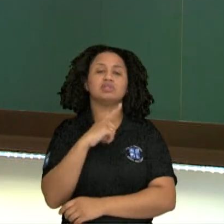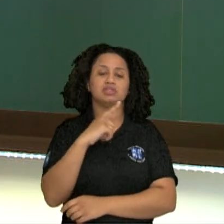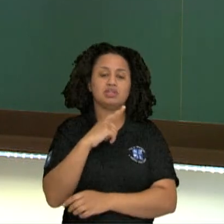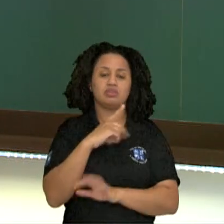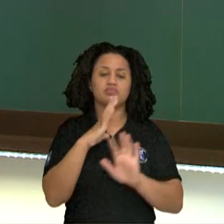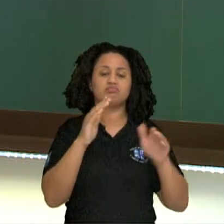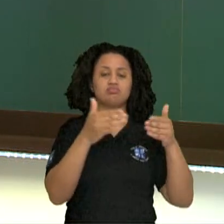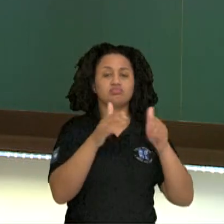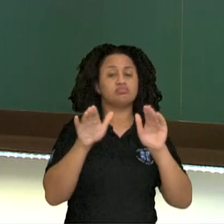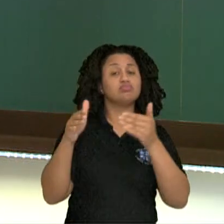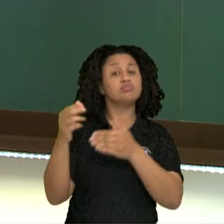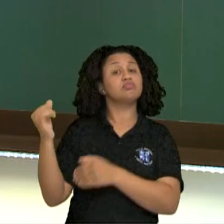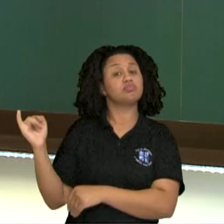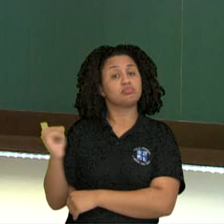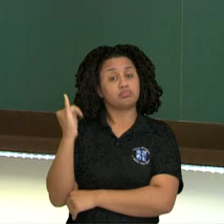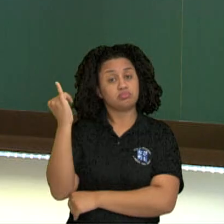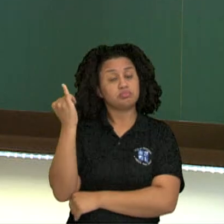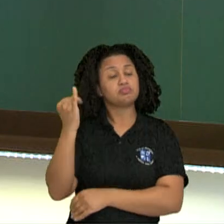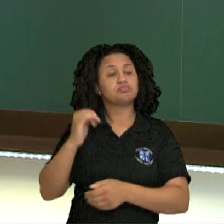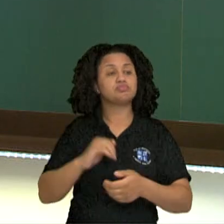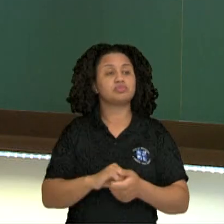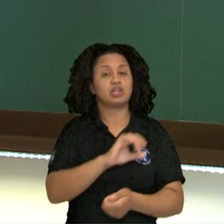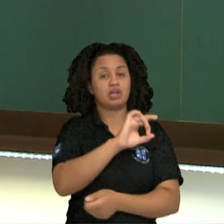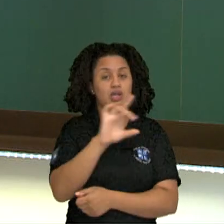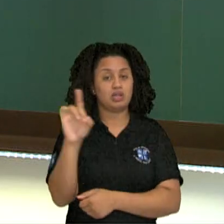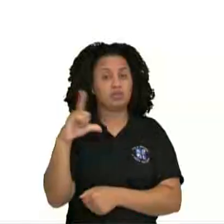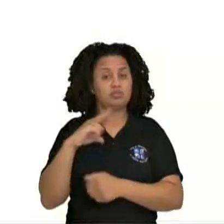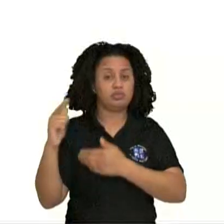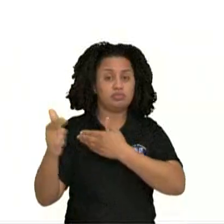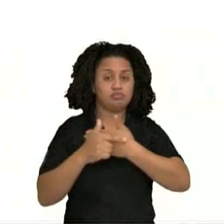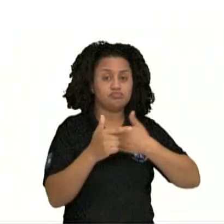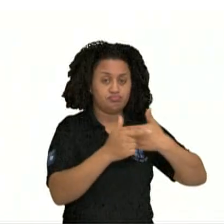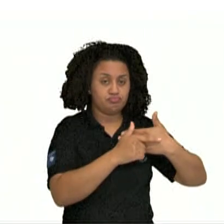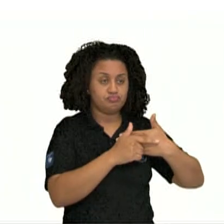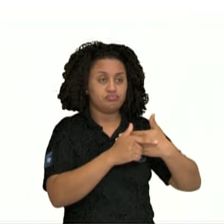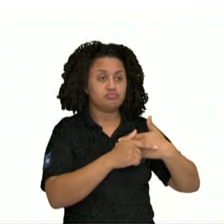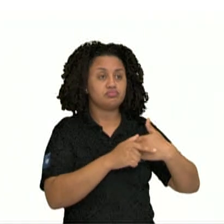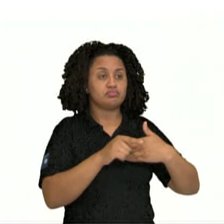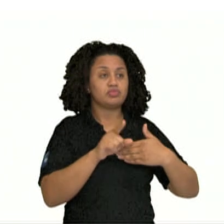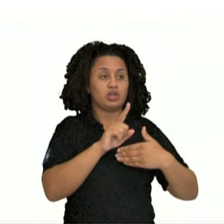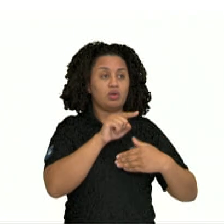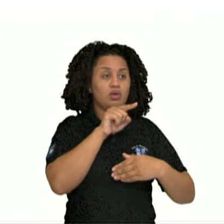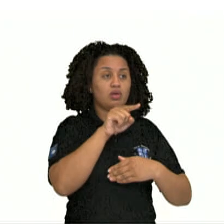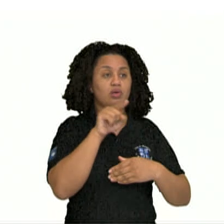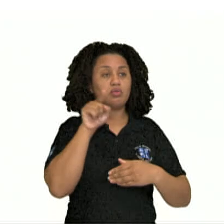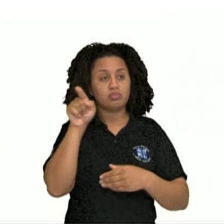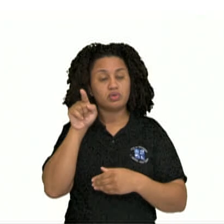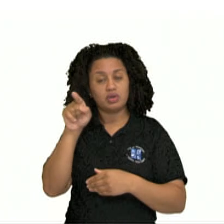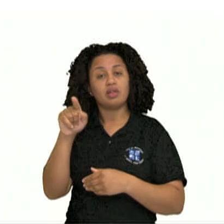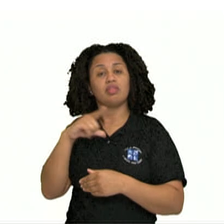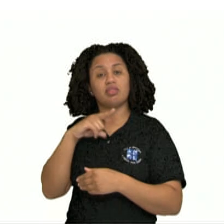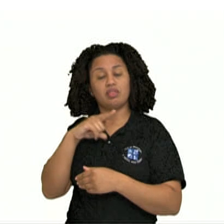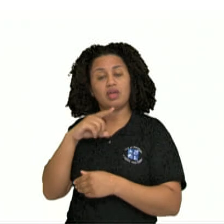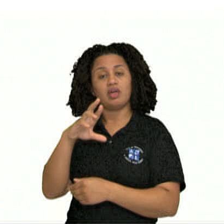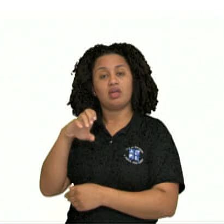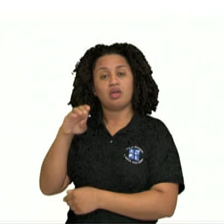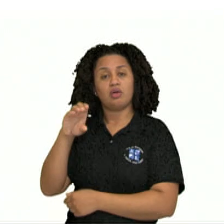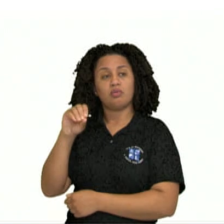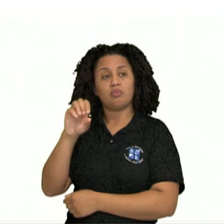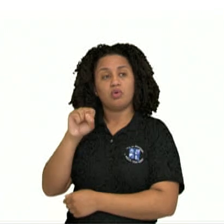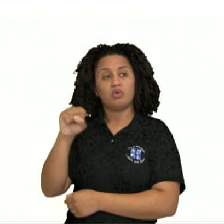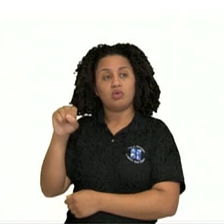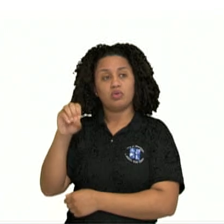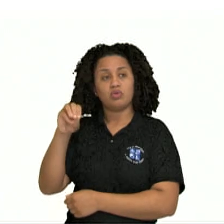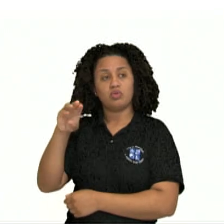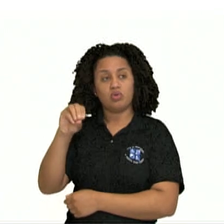muitas especializações importantes Cada um na sua função tá então a célula procarionte por exemplo tem ribossomos tá aí